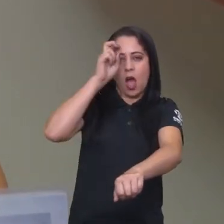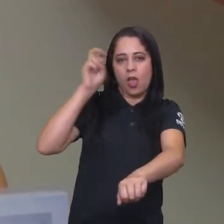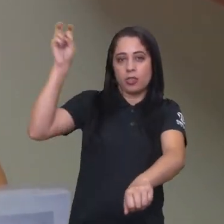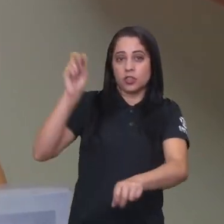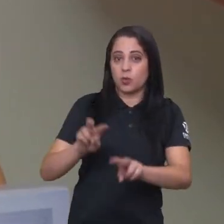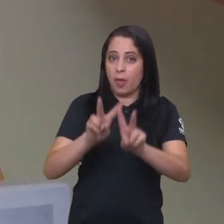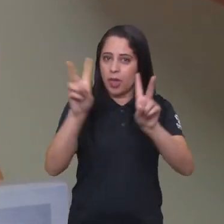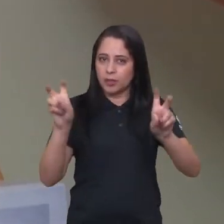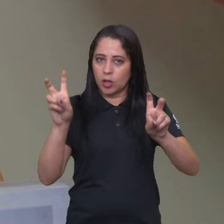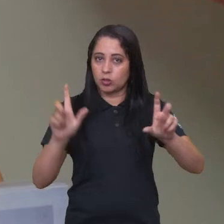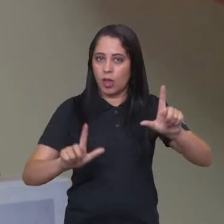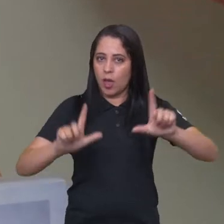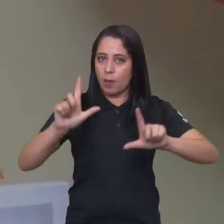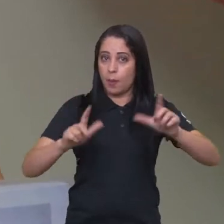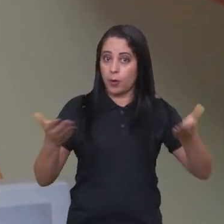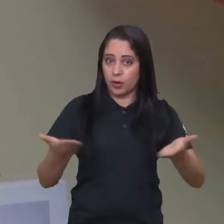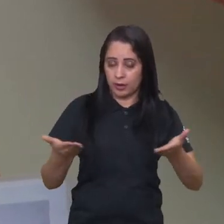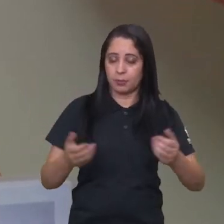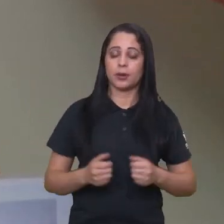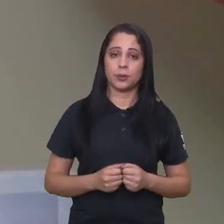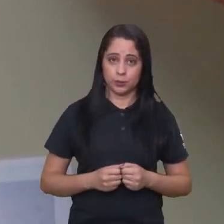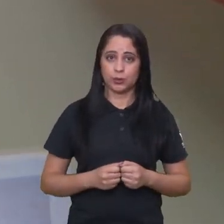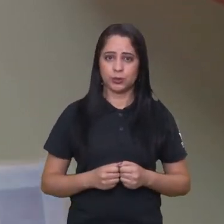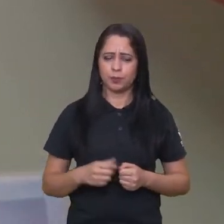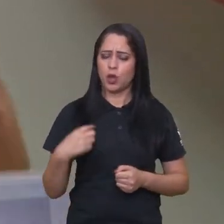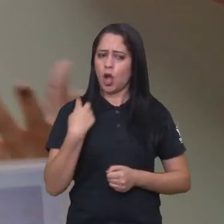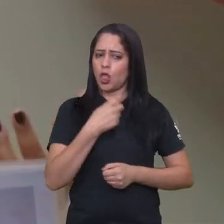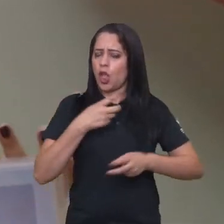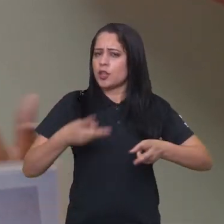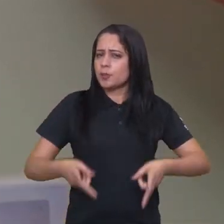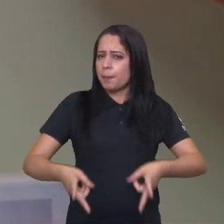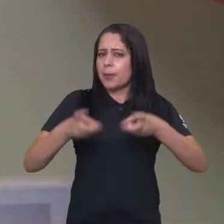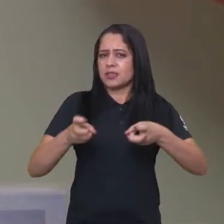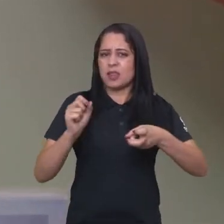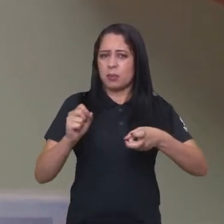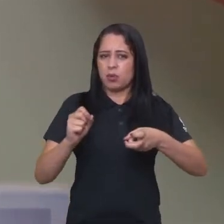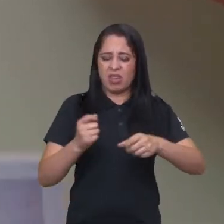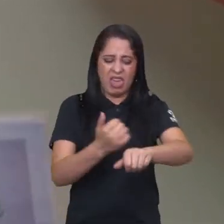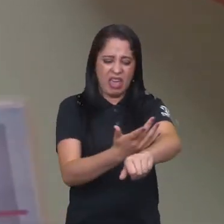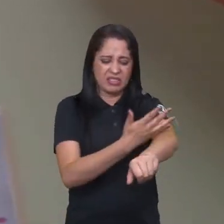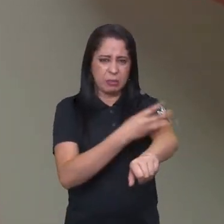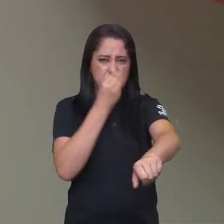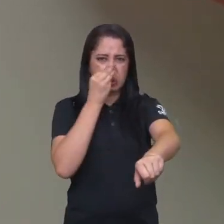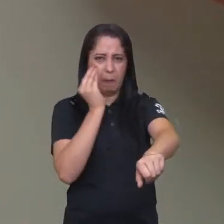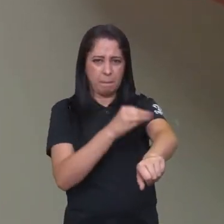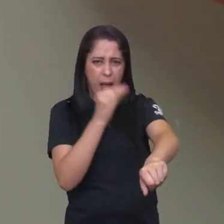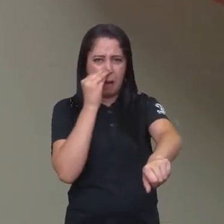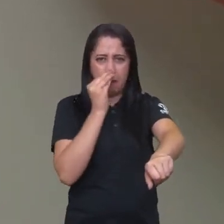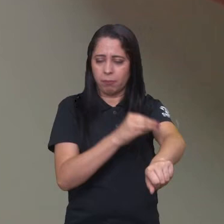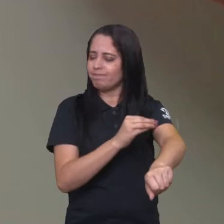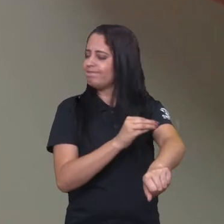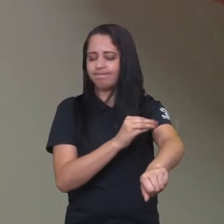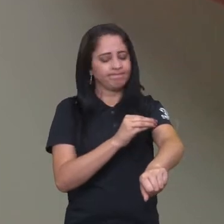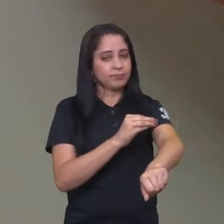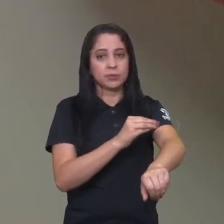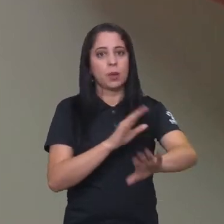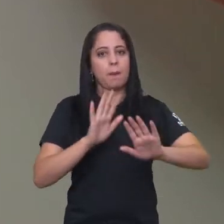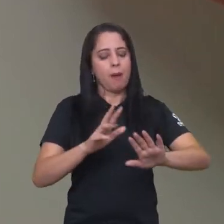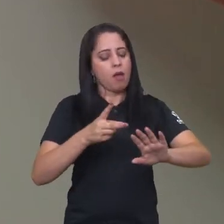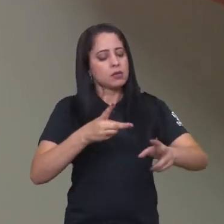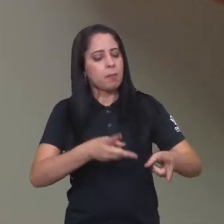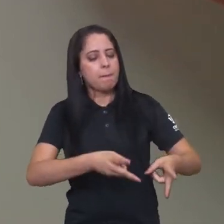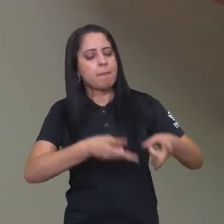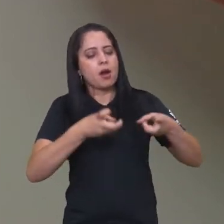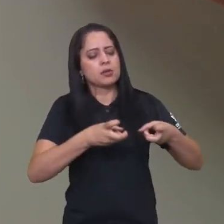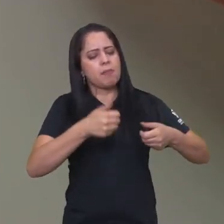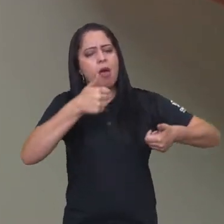Inteligência emocional é tema do De Bem com Você de hoje. Com essa habilidade, percebemos que nós não devemos punir as emoções, mas